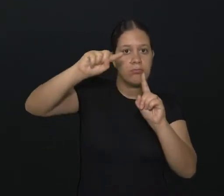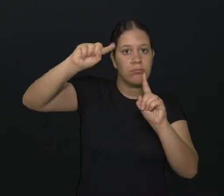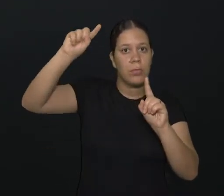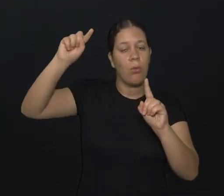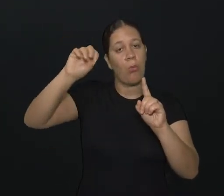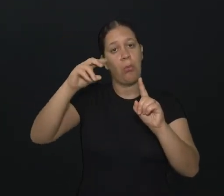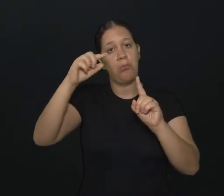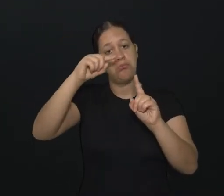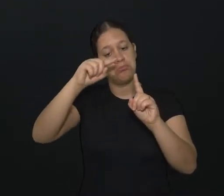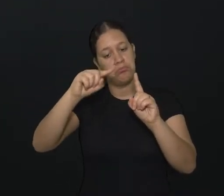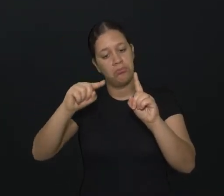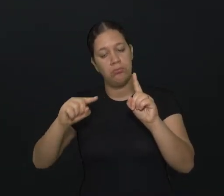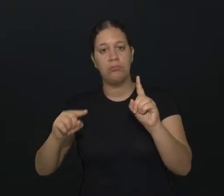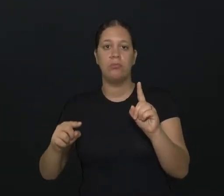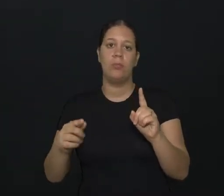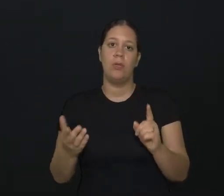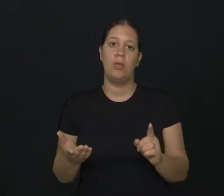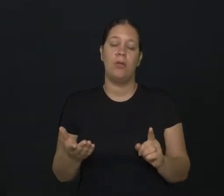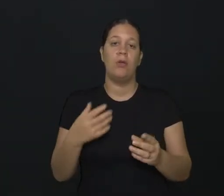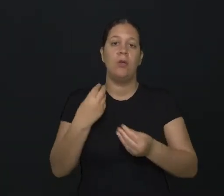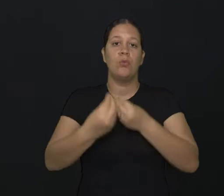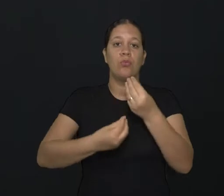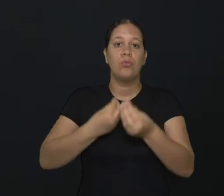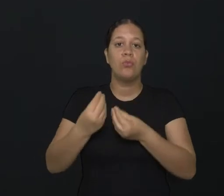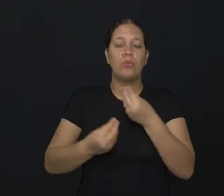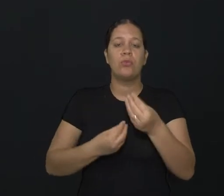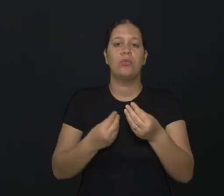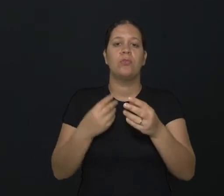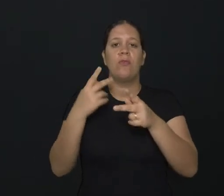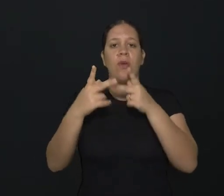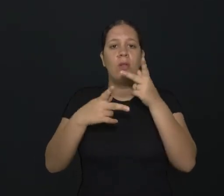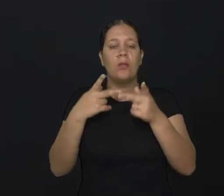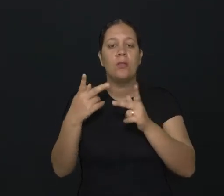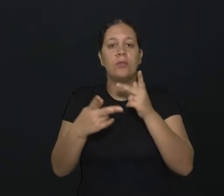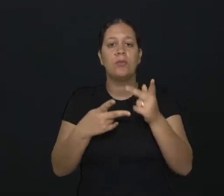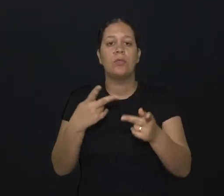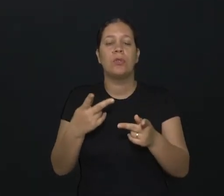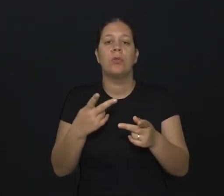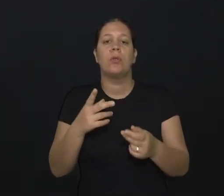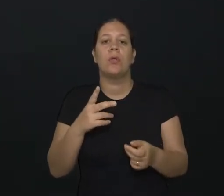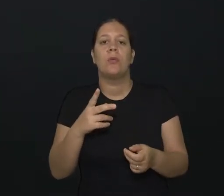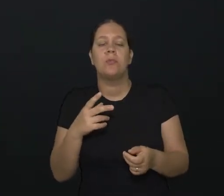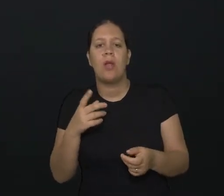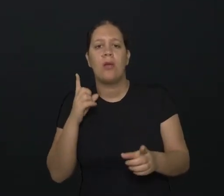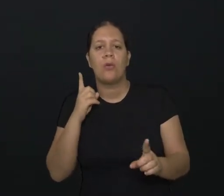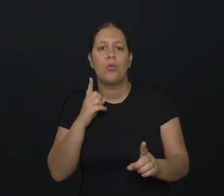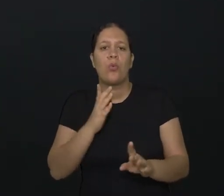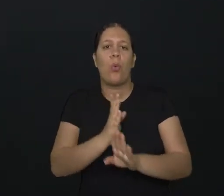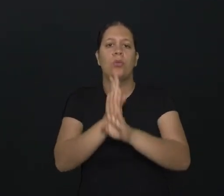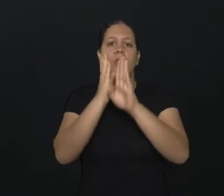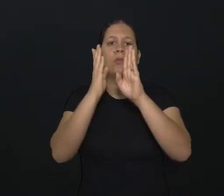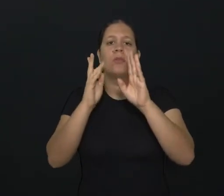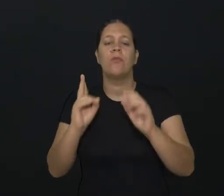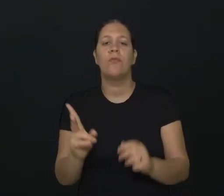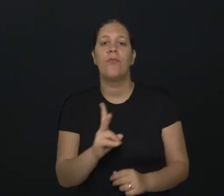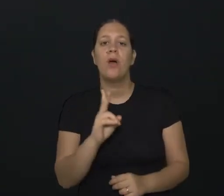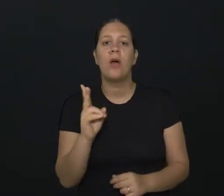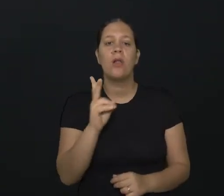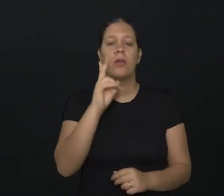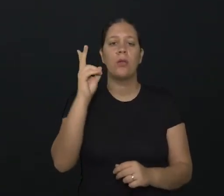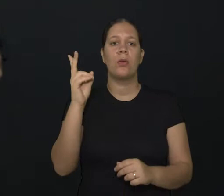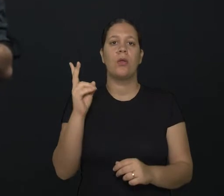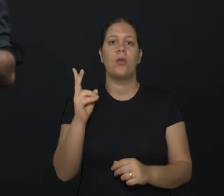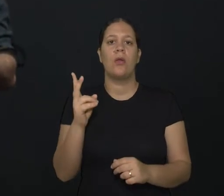a descida dessa reta. Agora, como é que a gente faz, de repente, para achar o valor ou os valores dos